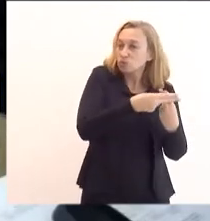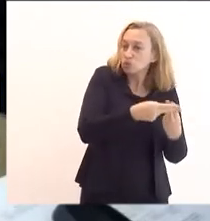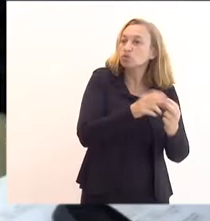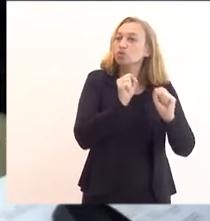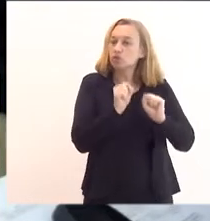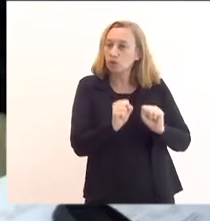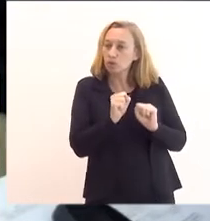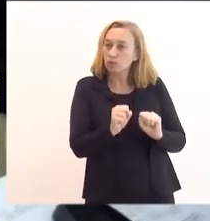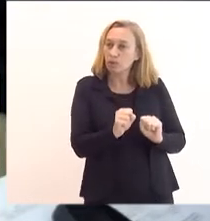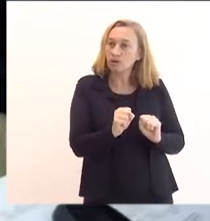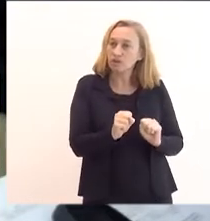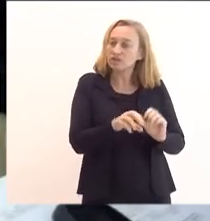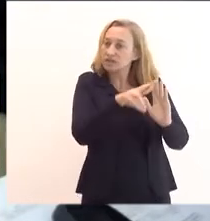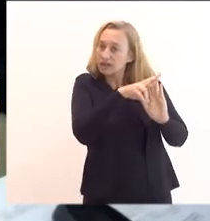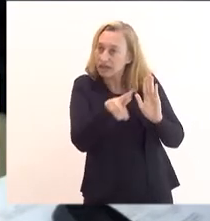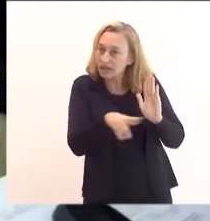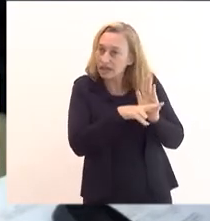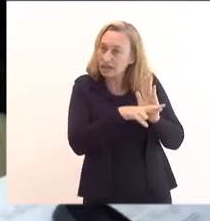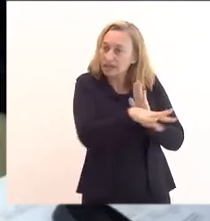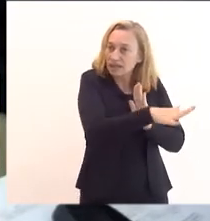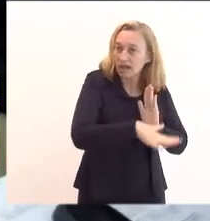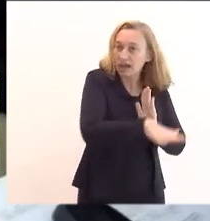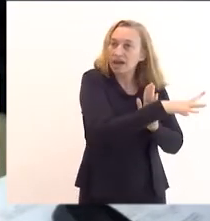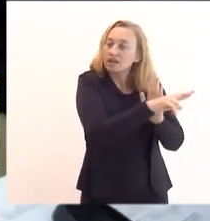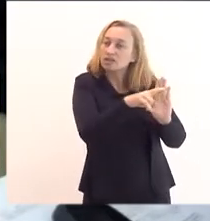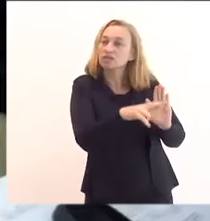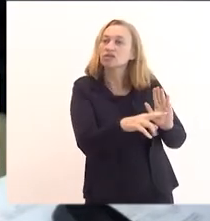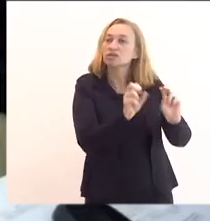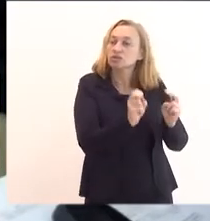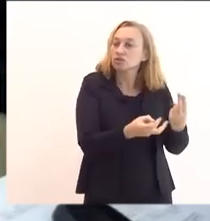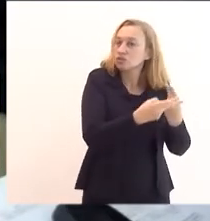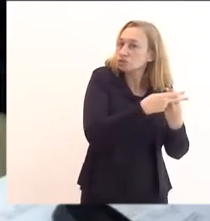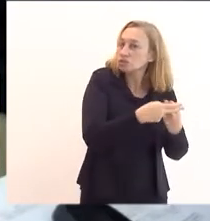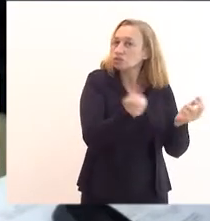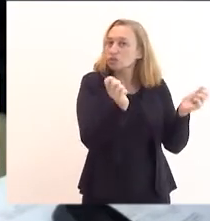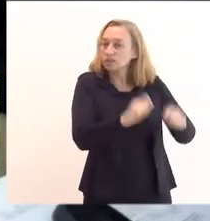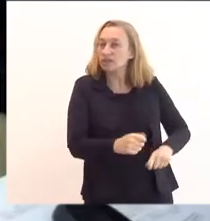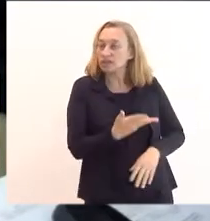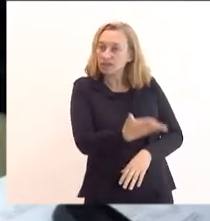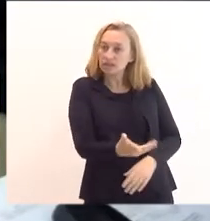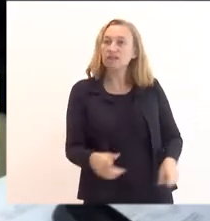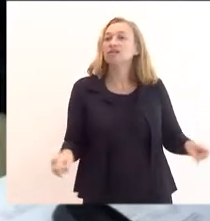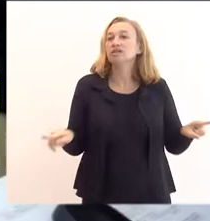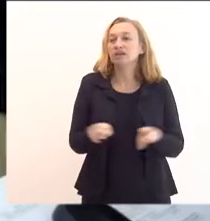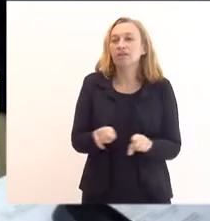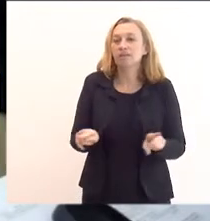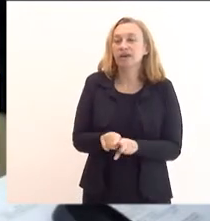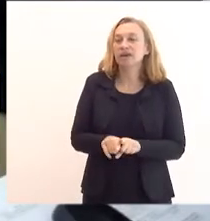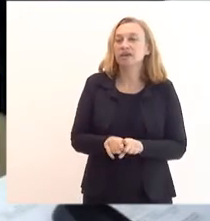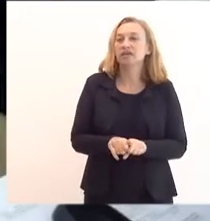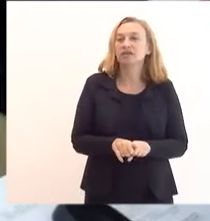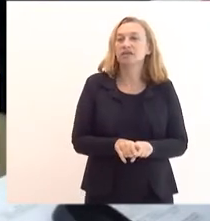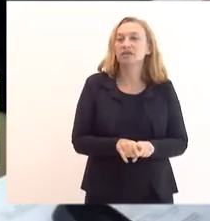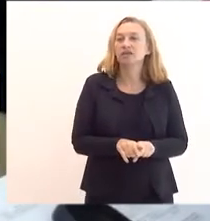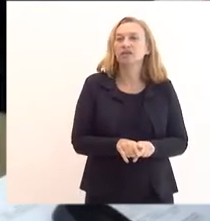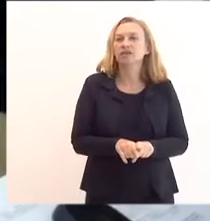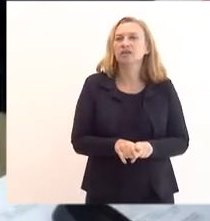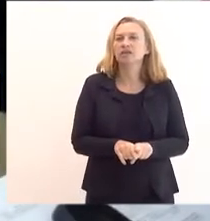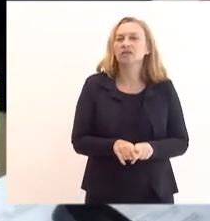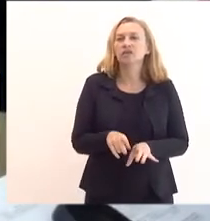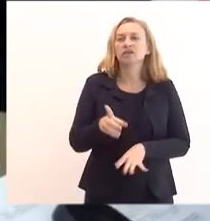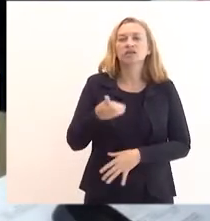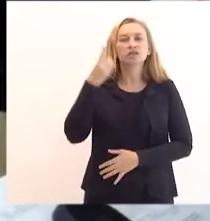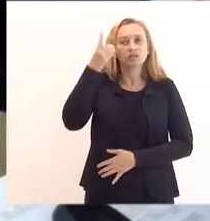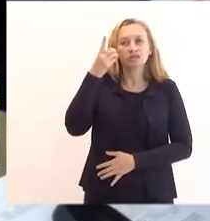fazer disciplinamentos no âmbito do SUS na esfera de sua competência, é claro. E ainda por cima, a relatoria do Luiz